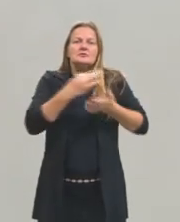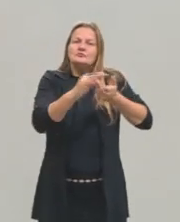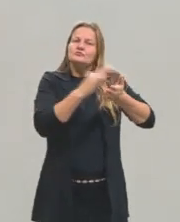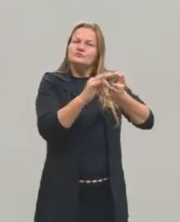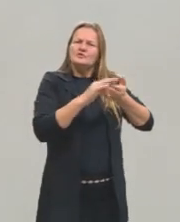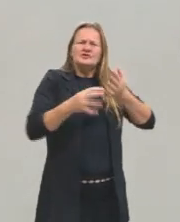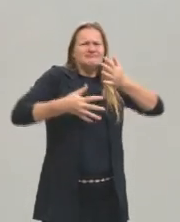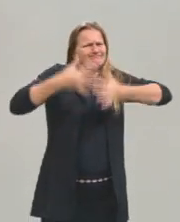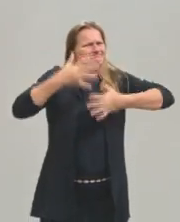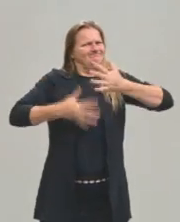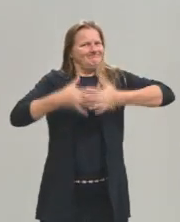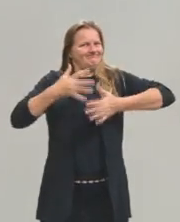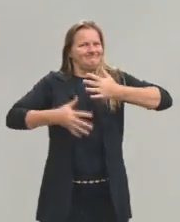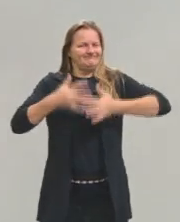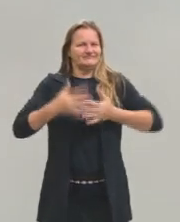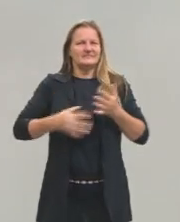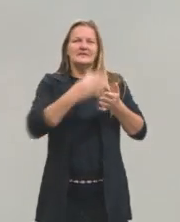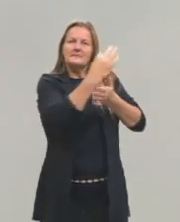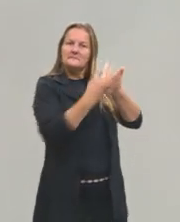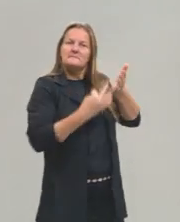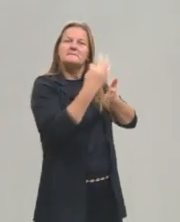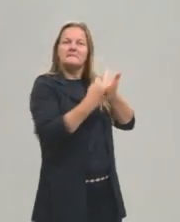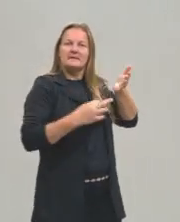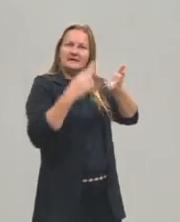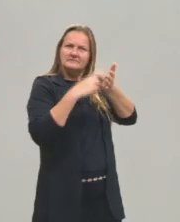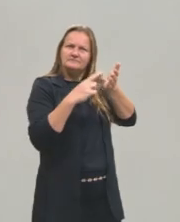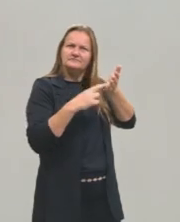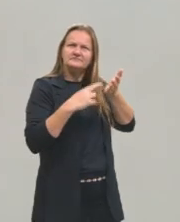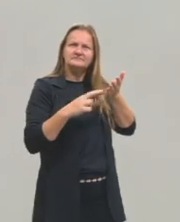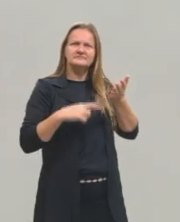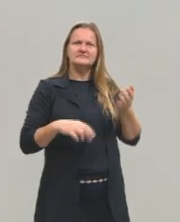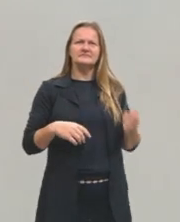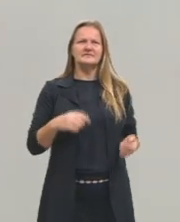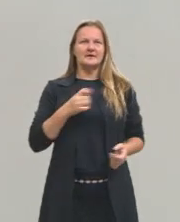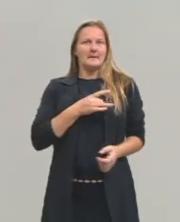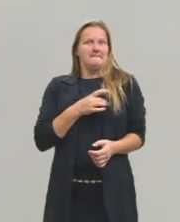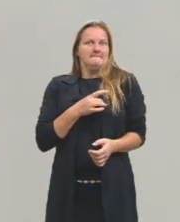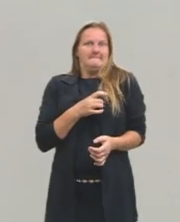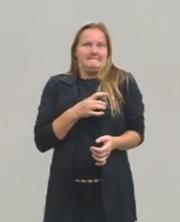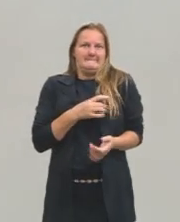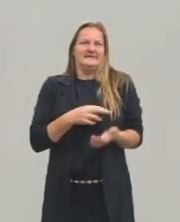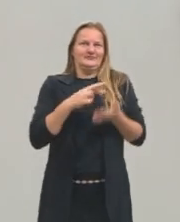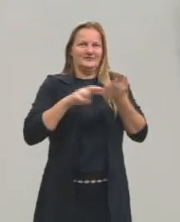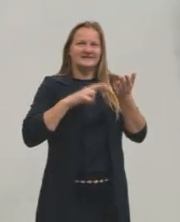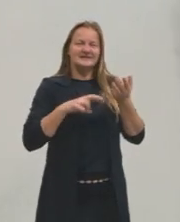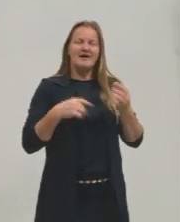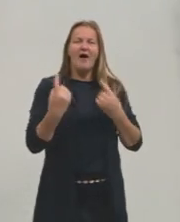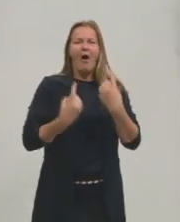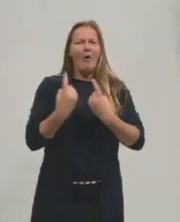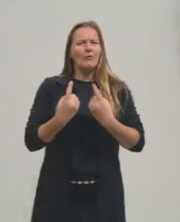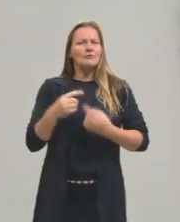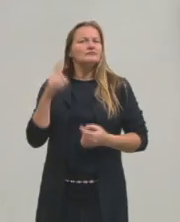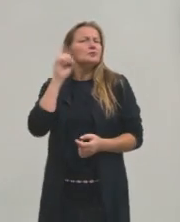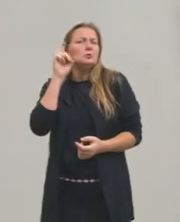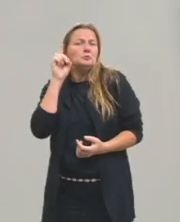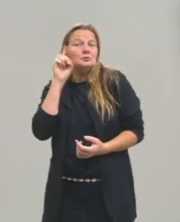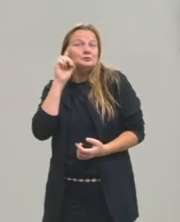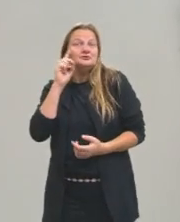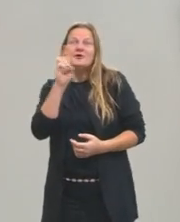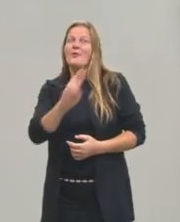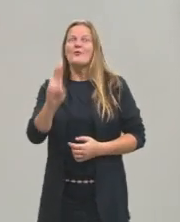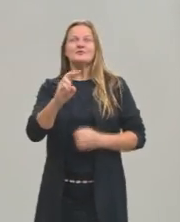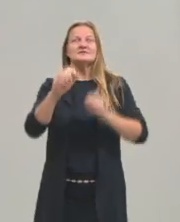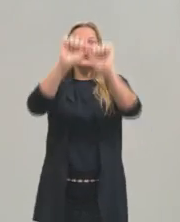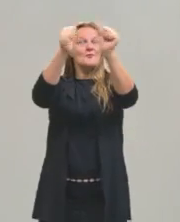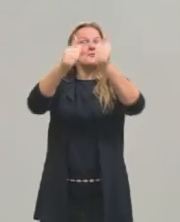pareçam mais complexos que é o texto de redação de que a gente tanto tem medo com algo que é bastante cotidiano